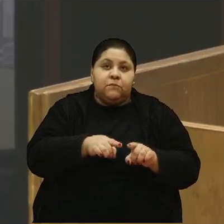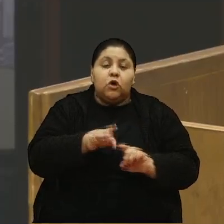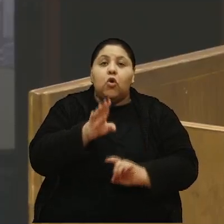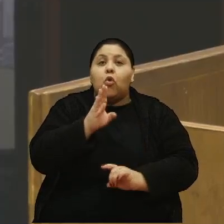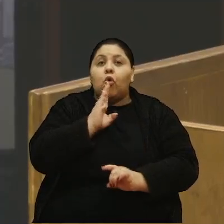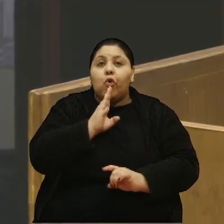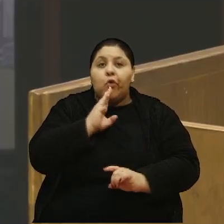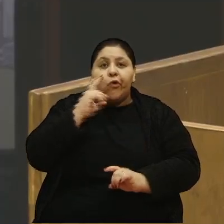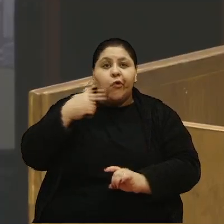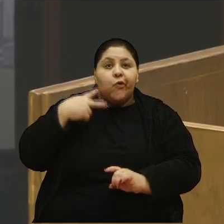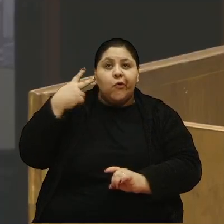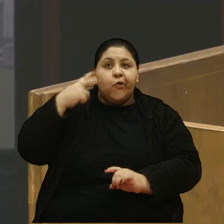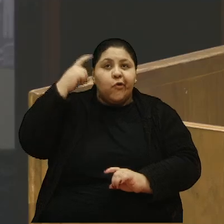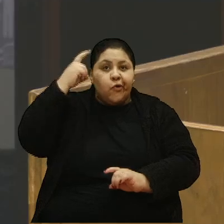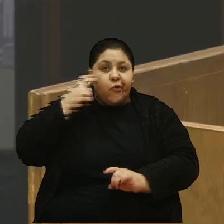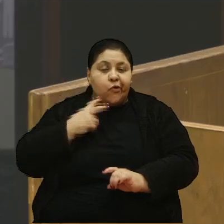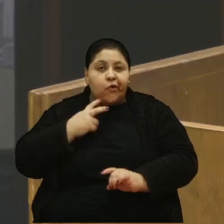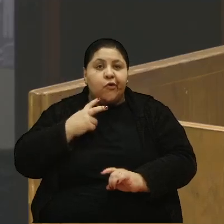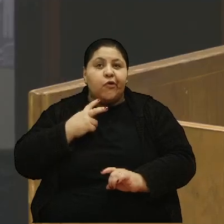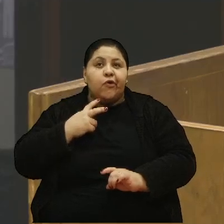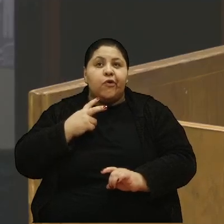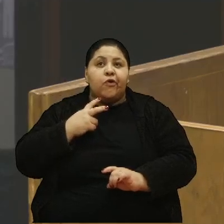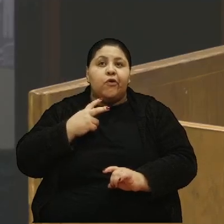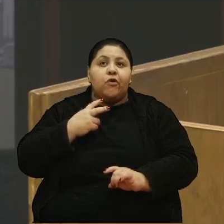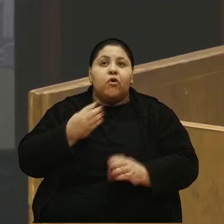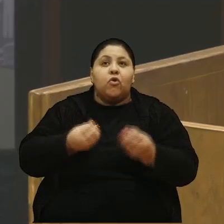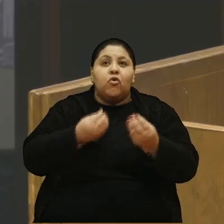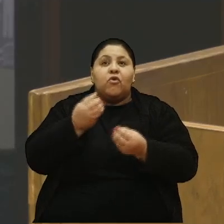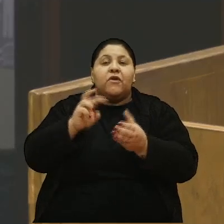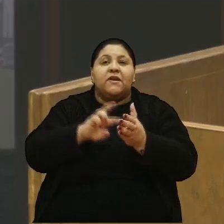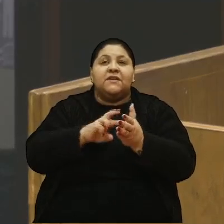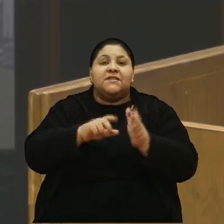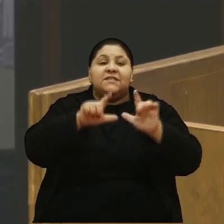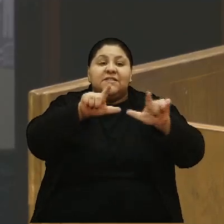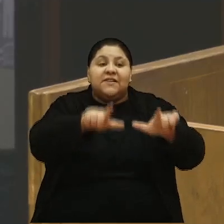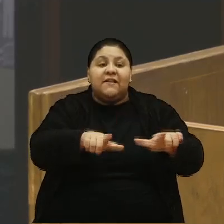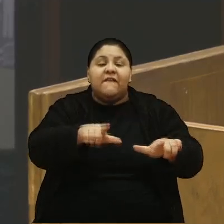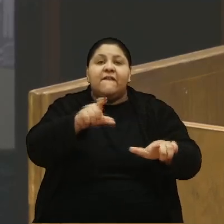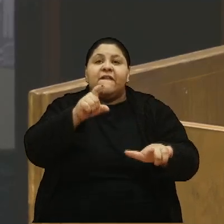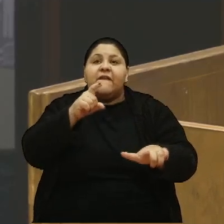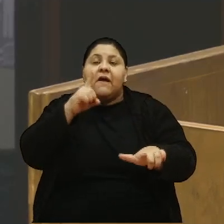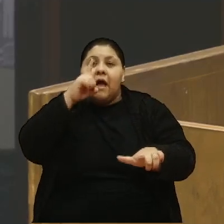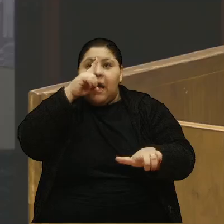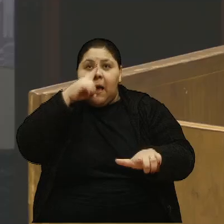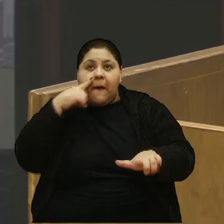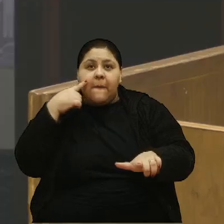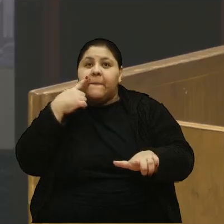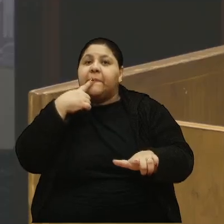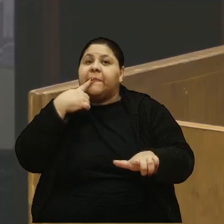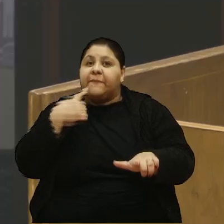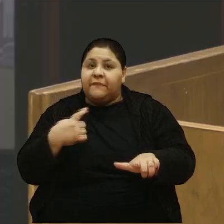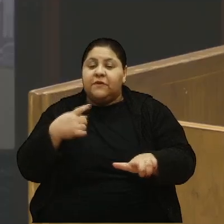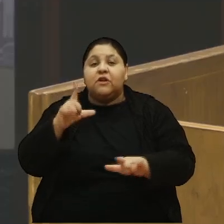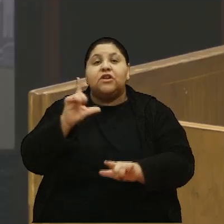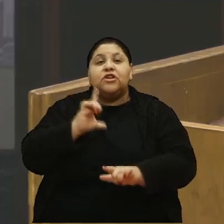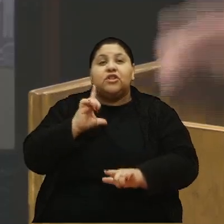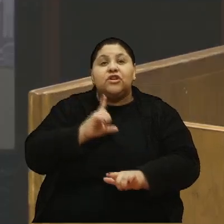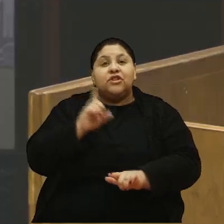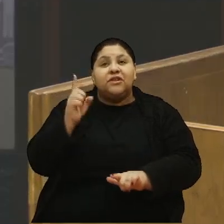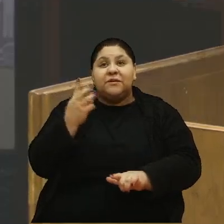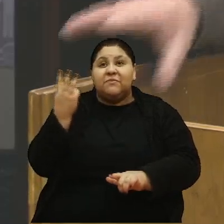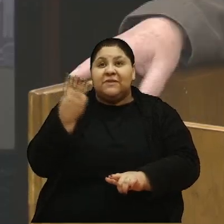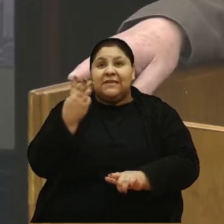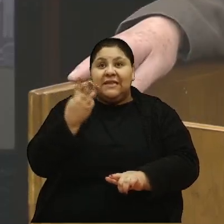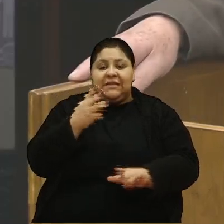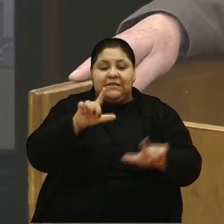conheci, vereador Daniel, de cadeira o que é a sala vermelha e o que é a sala amarela. Nós temos lá 3